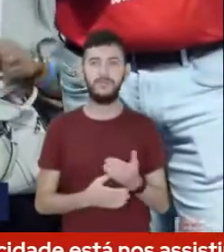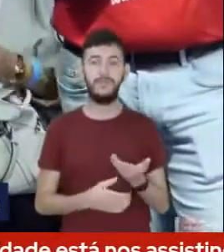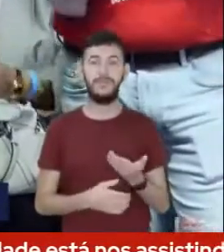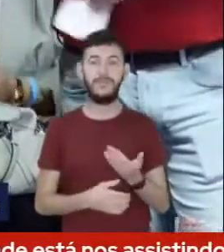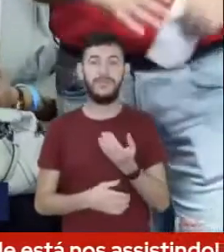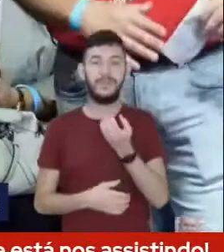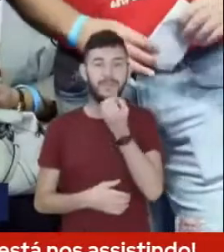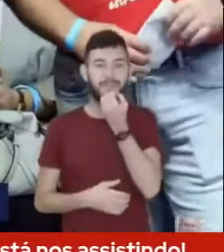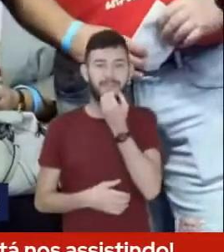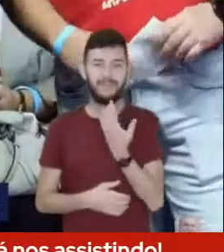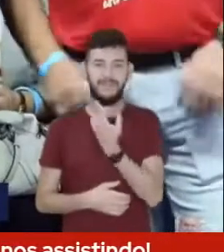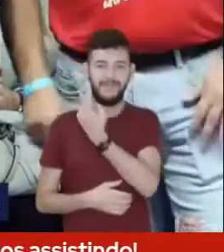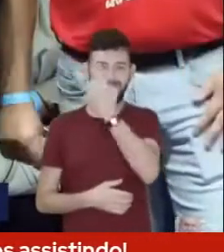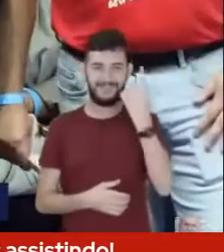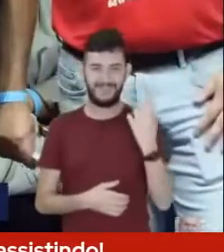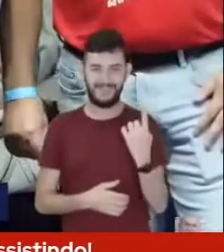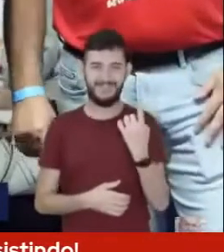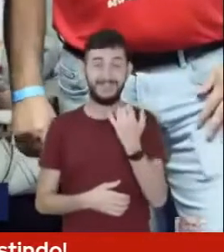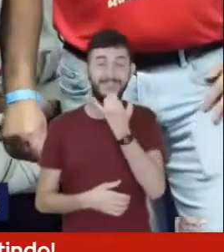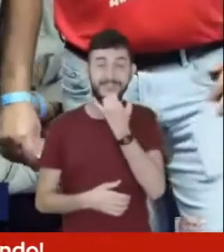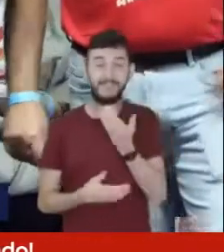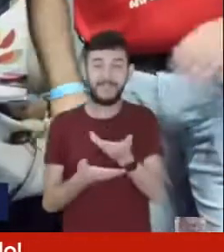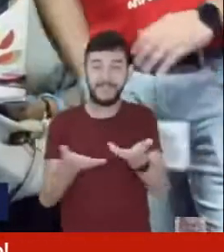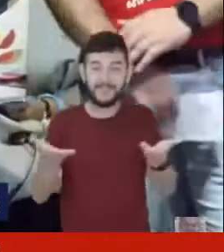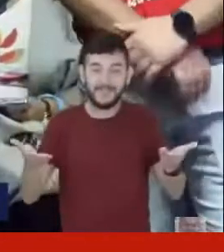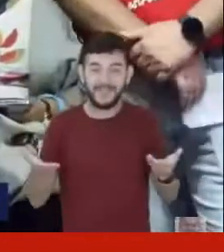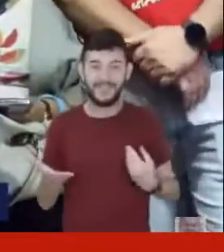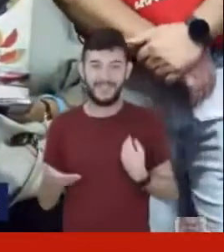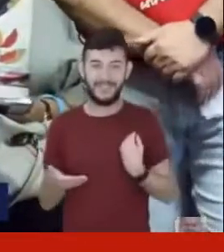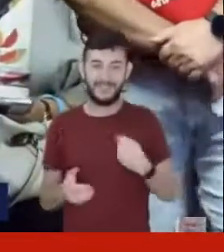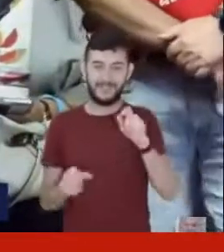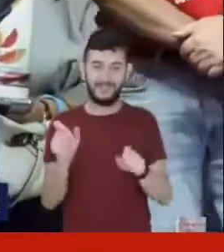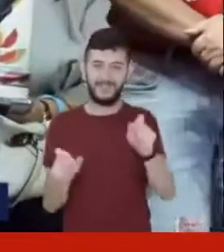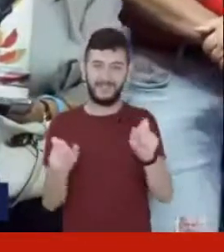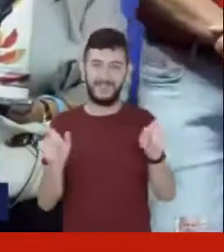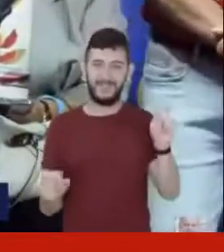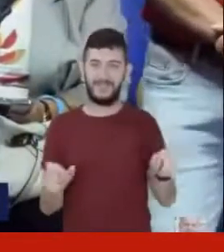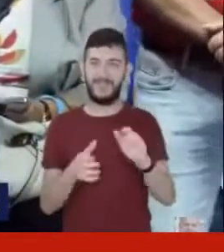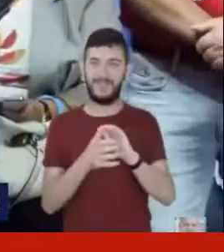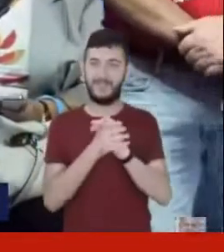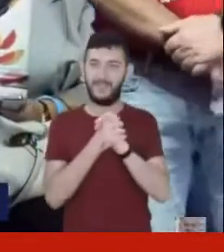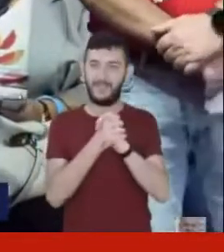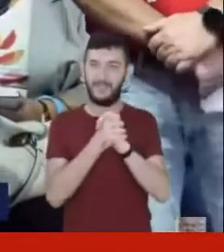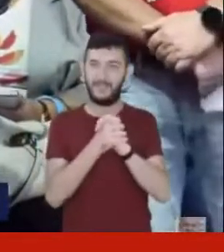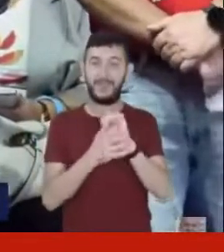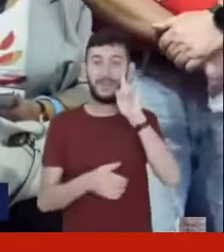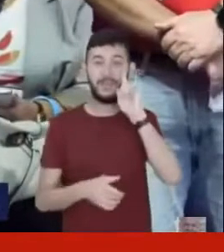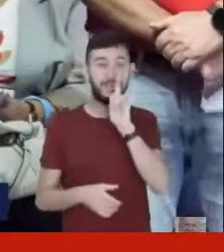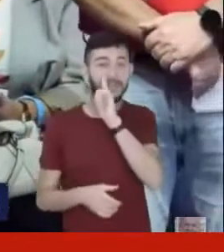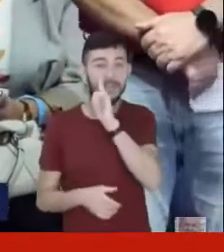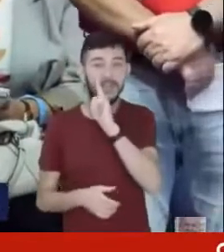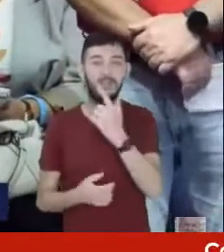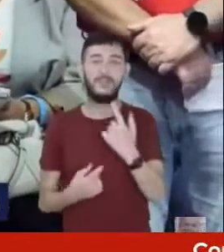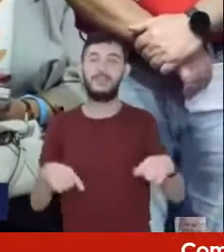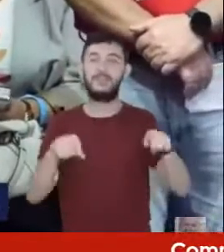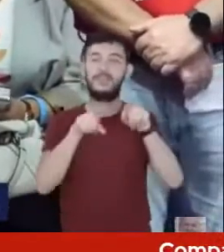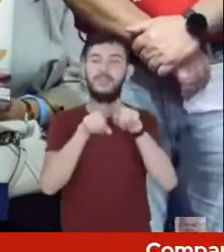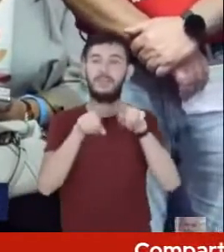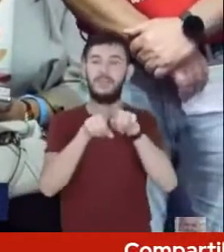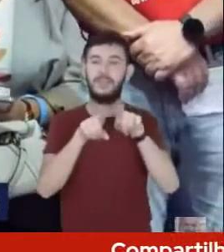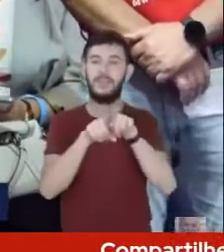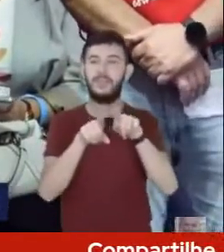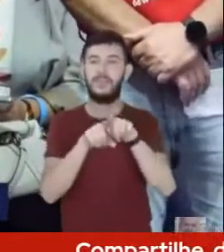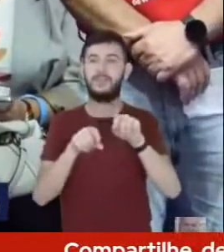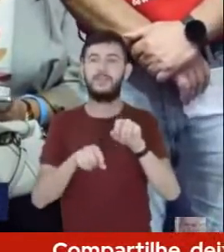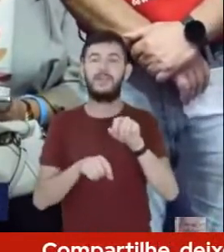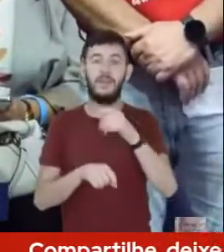companheiras presentes aqui. Cumprimentar a companheira Gleisi, cumprimentar todas as mulheres presentes aqui no evento.